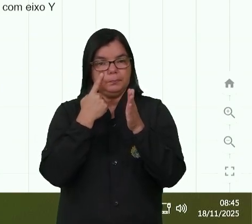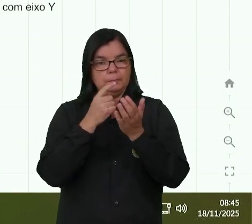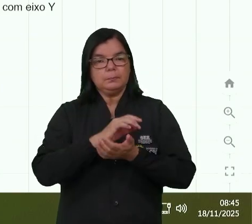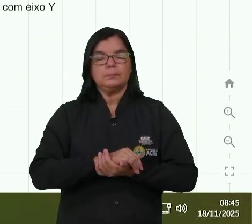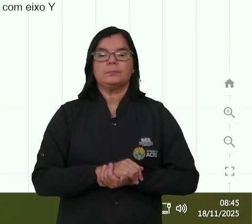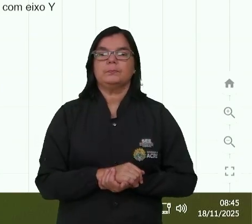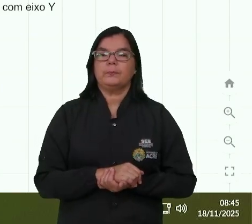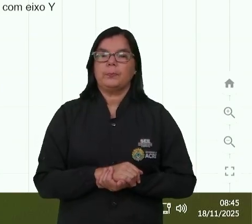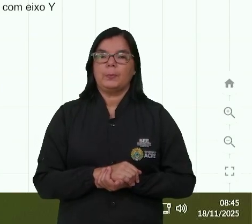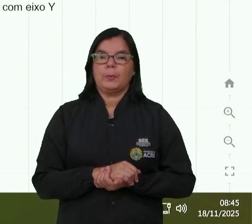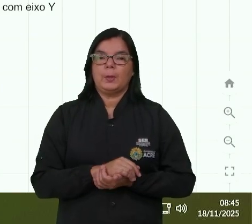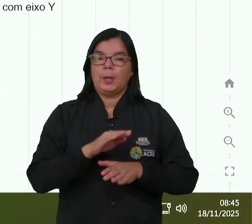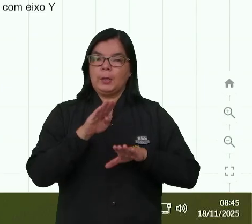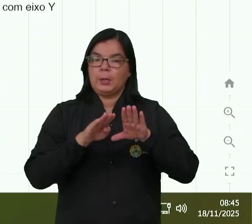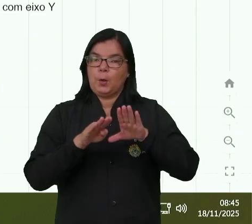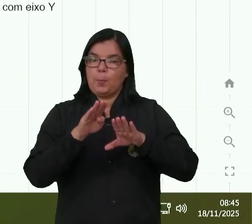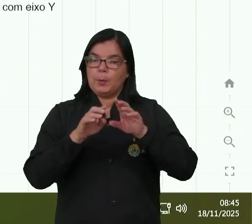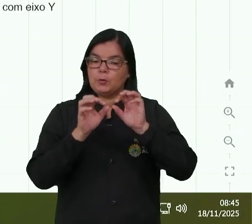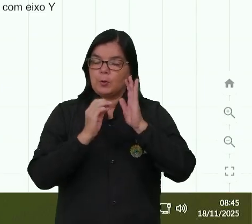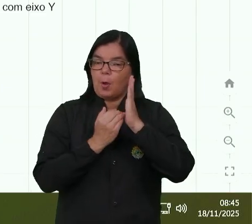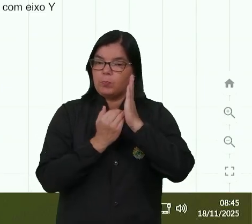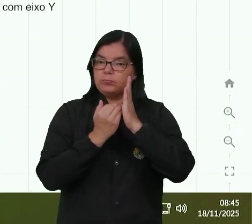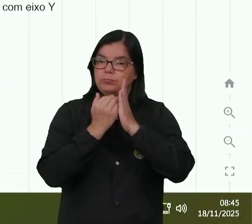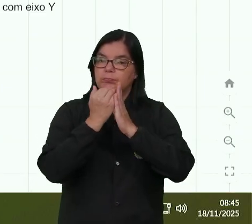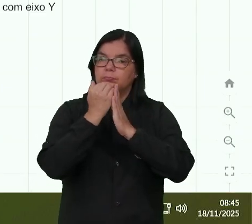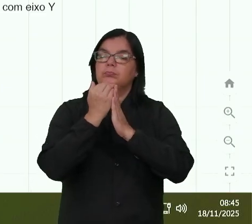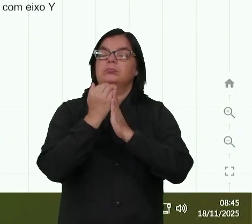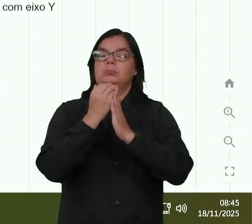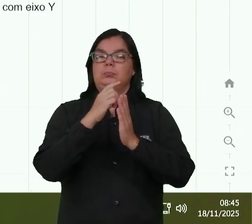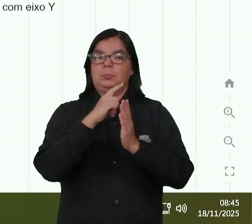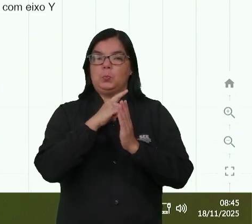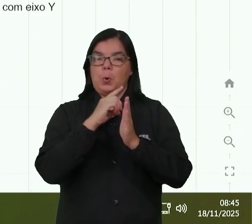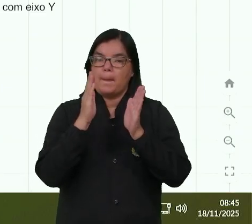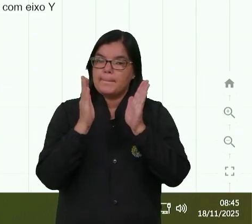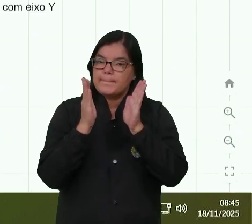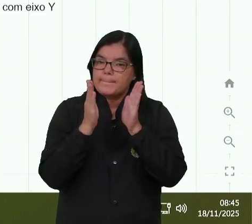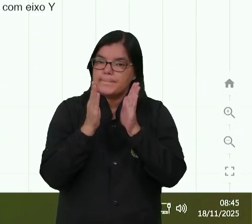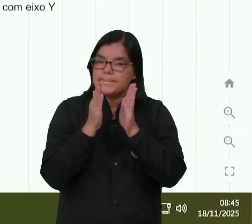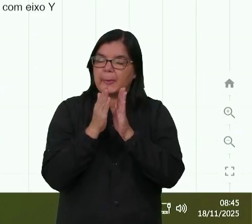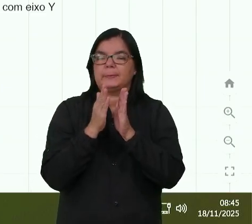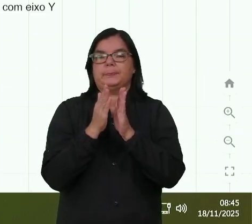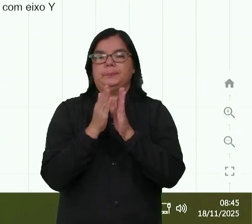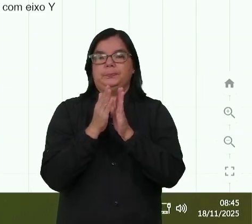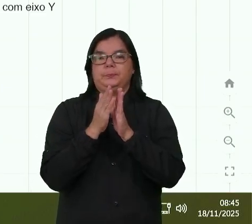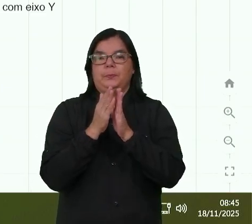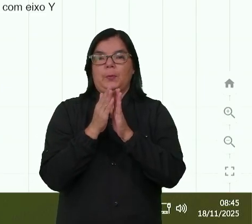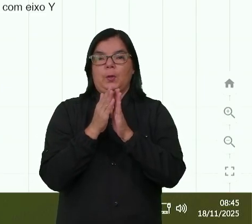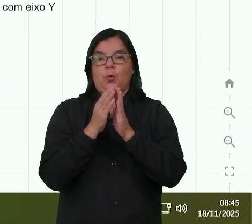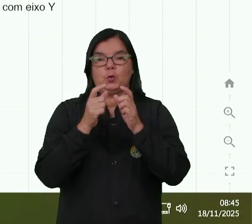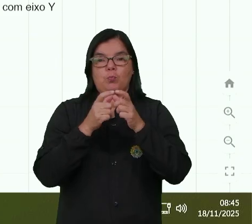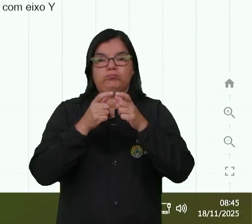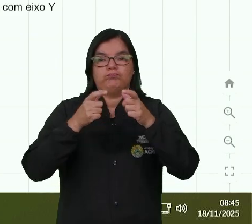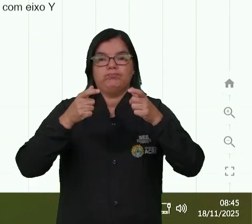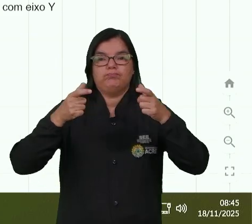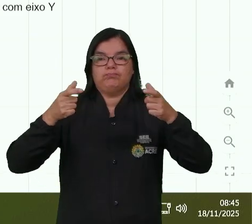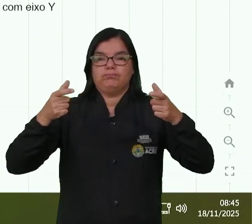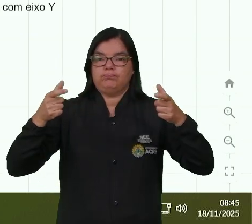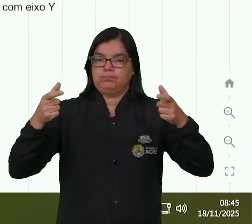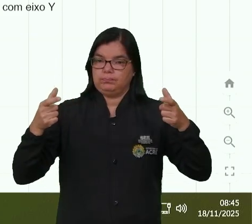vendo? À medida que nós fazemos isso, ele fica mais apertado. Então, quanto maior,